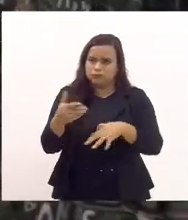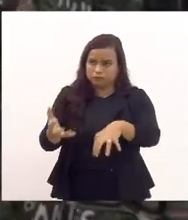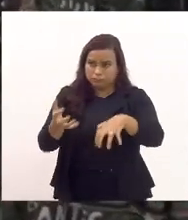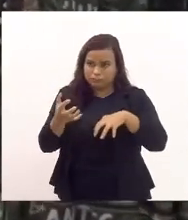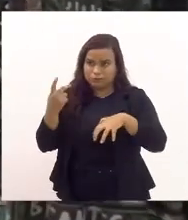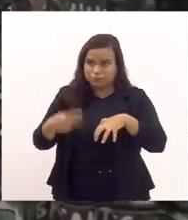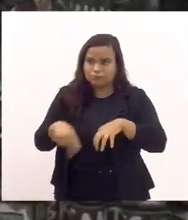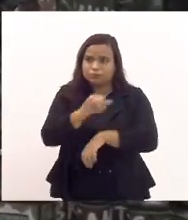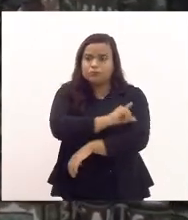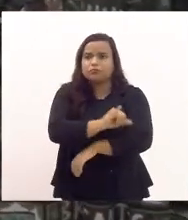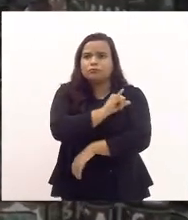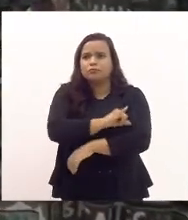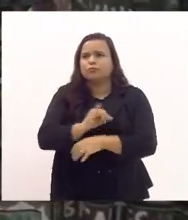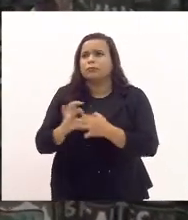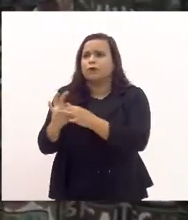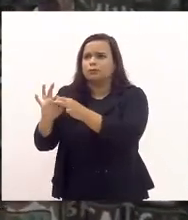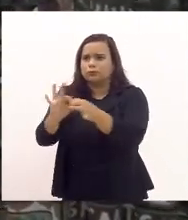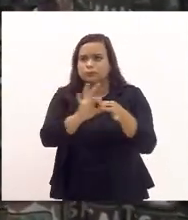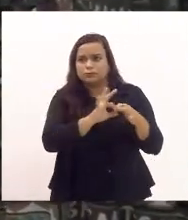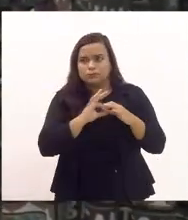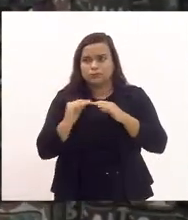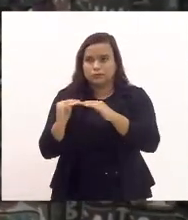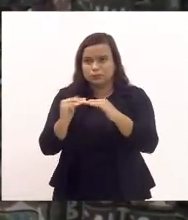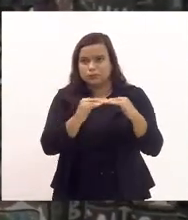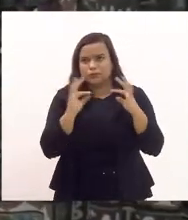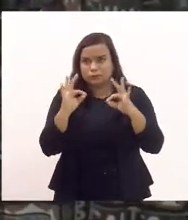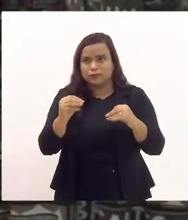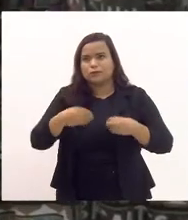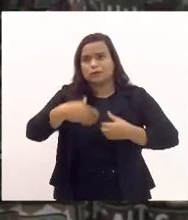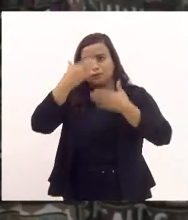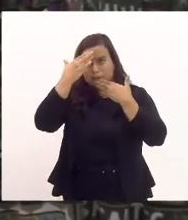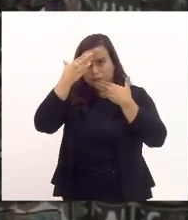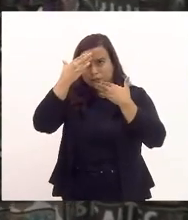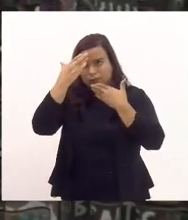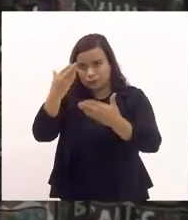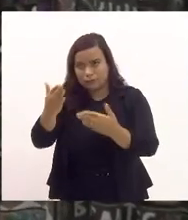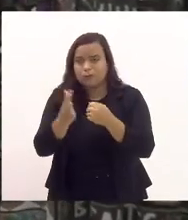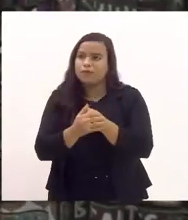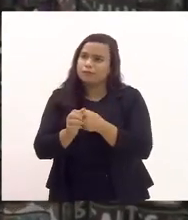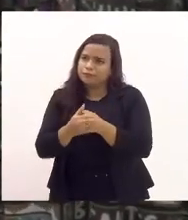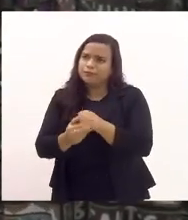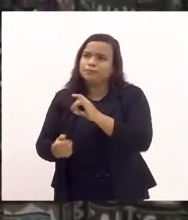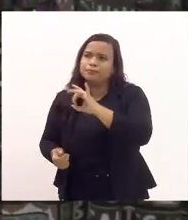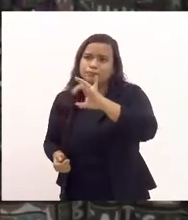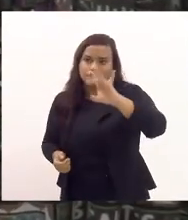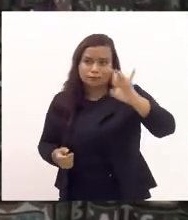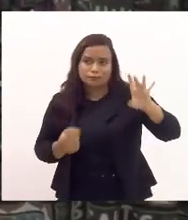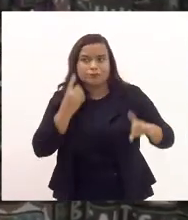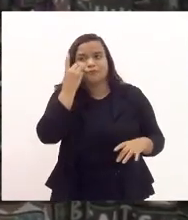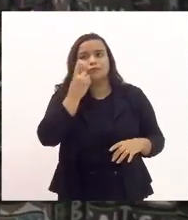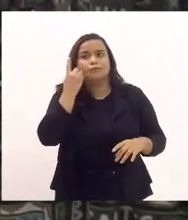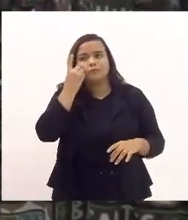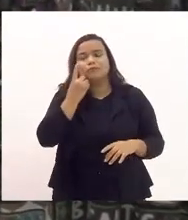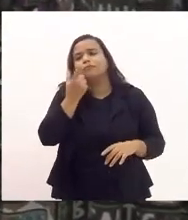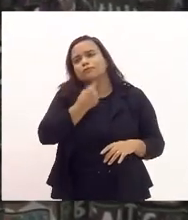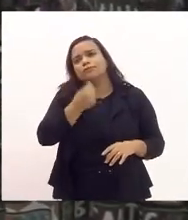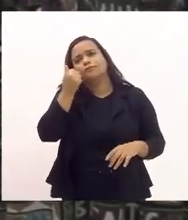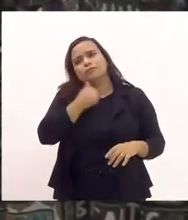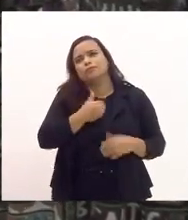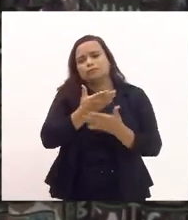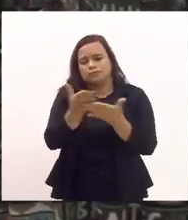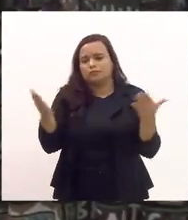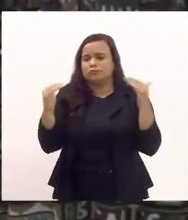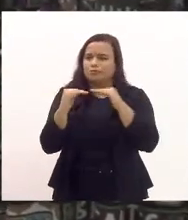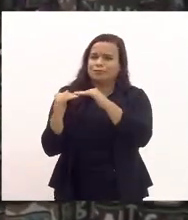Parlamento por unanimidade o que eu agradeço carinhosamente a cada Deputado e a cada